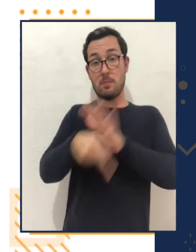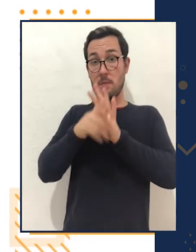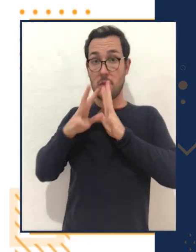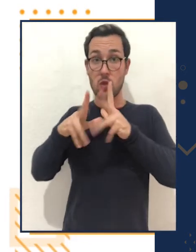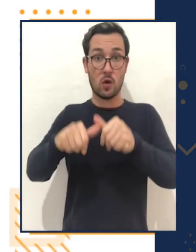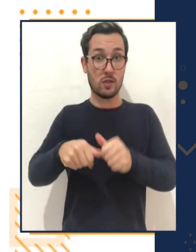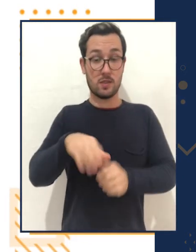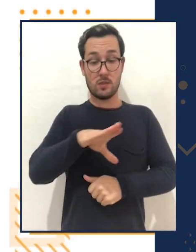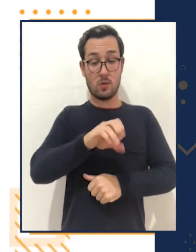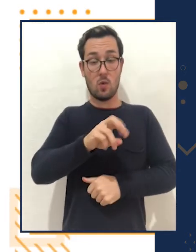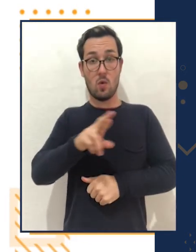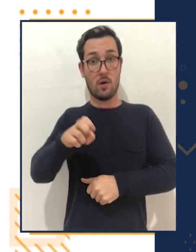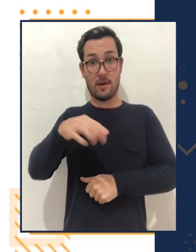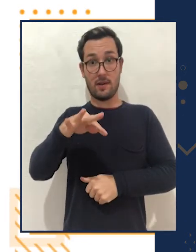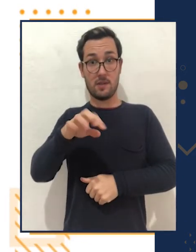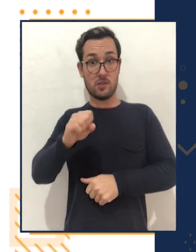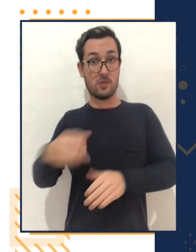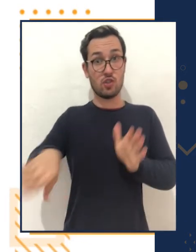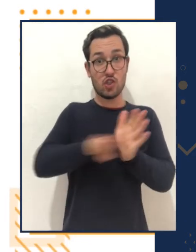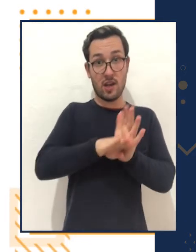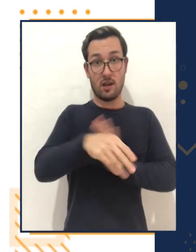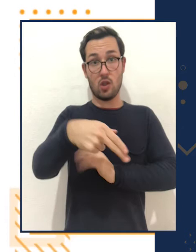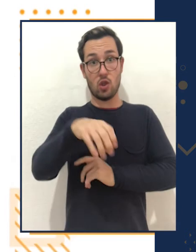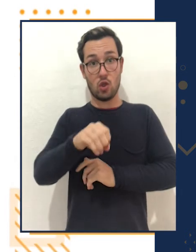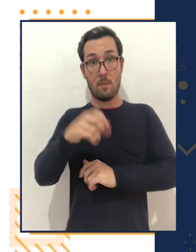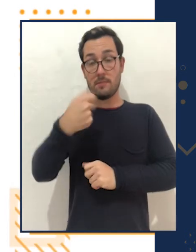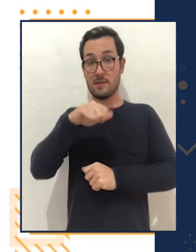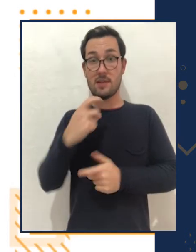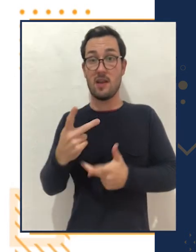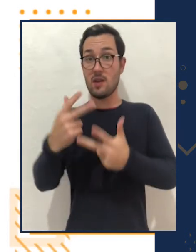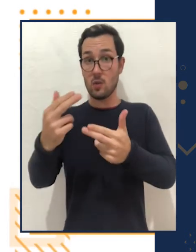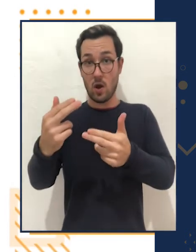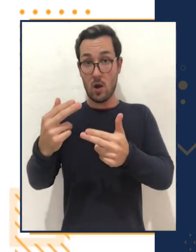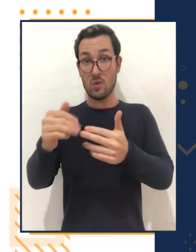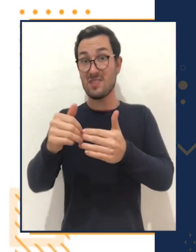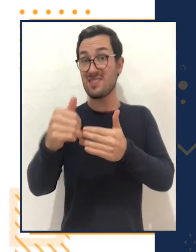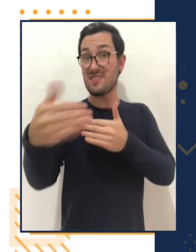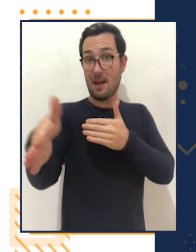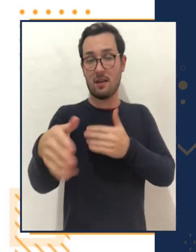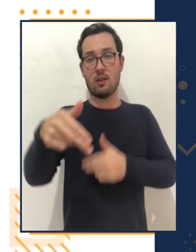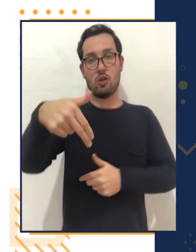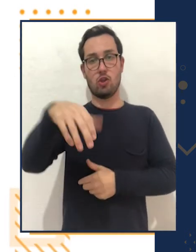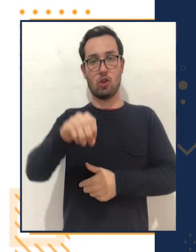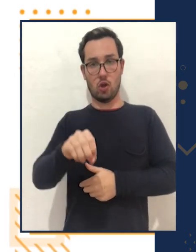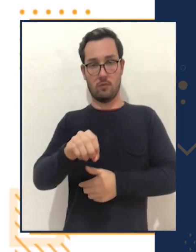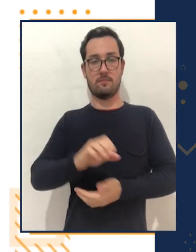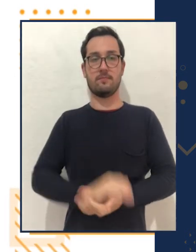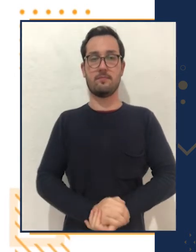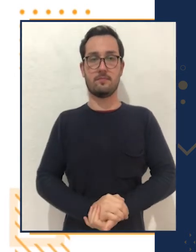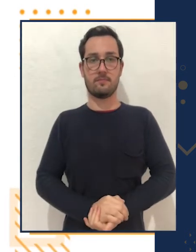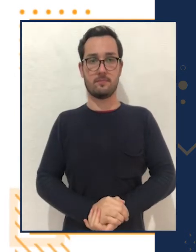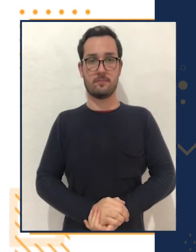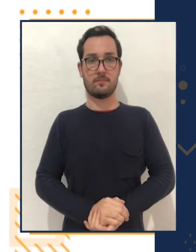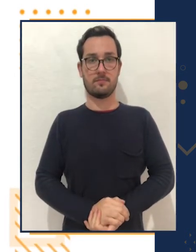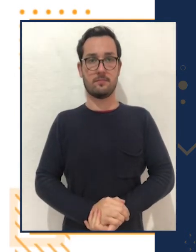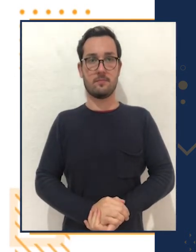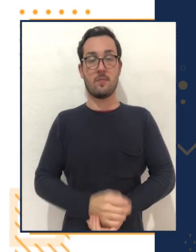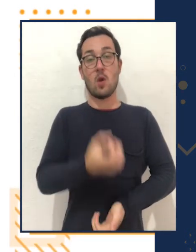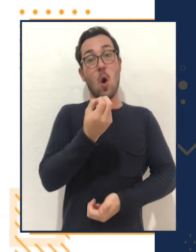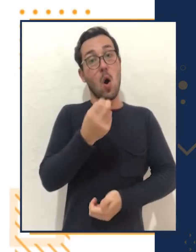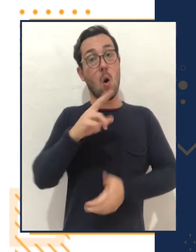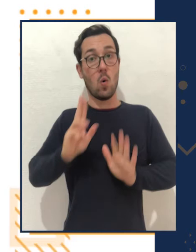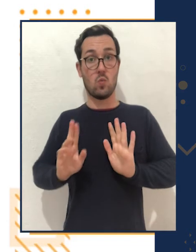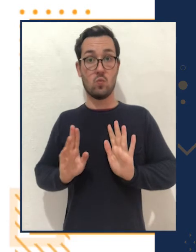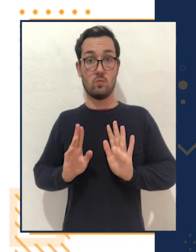a gente pode designar então que as correntes que chegam a um determinado nó, Então a gente vai considerar como positivas, e que saem do